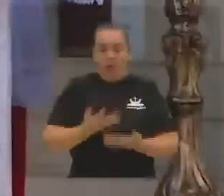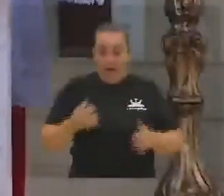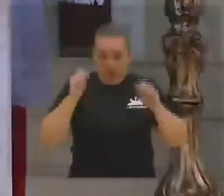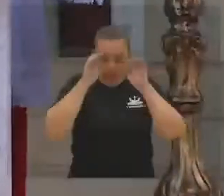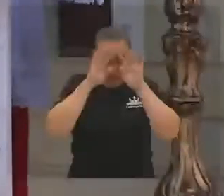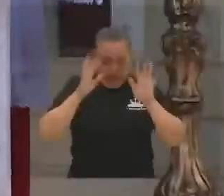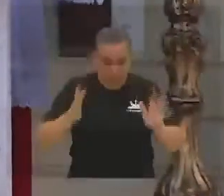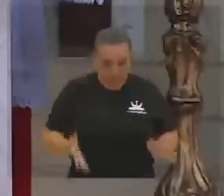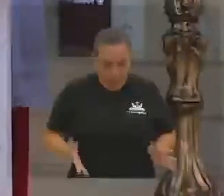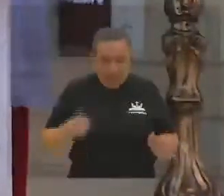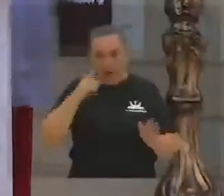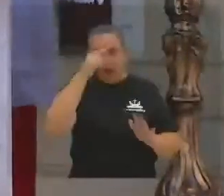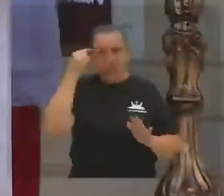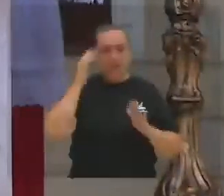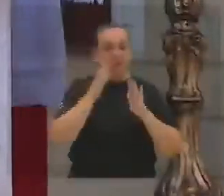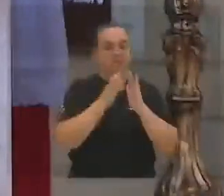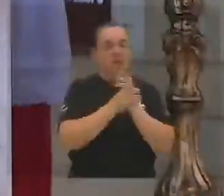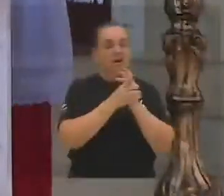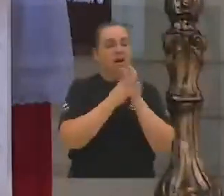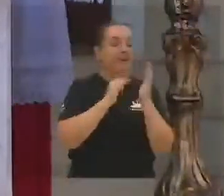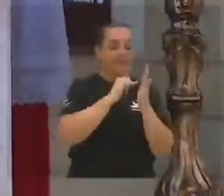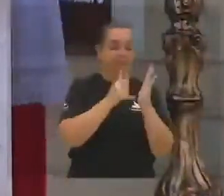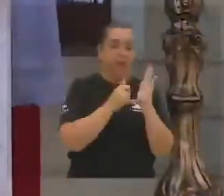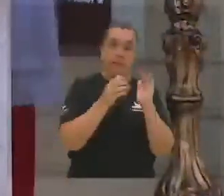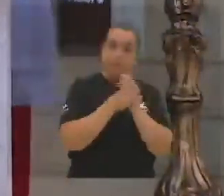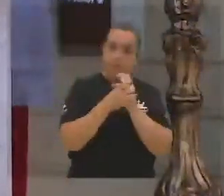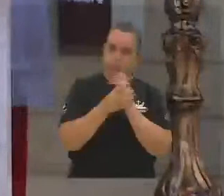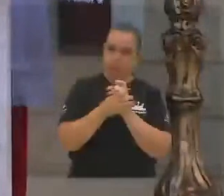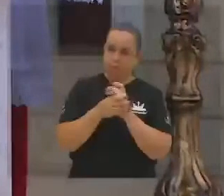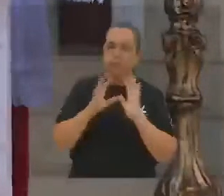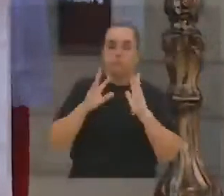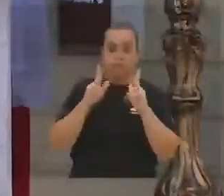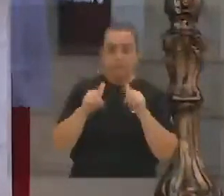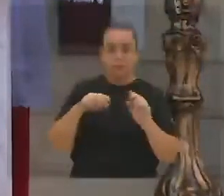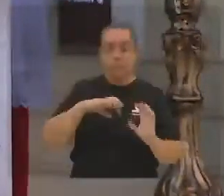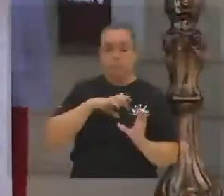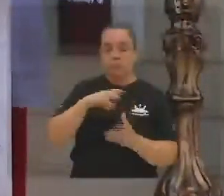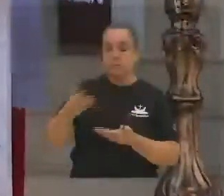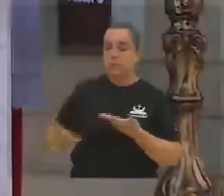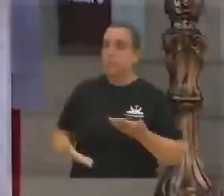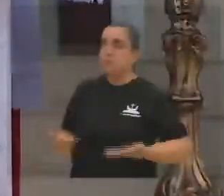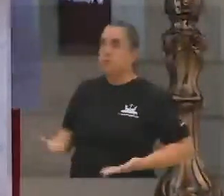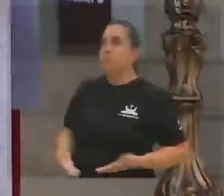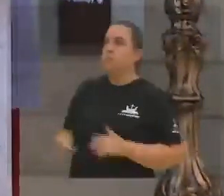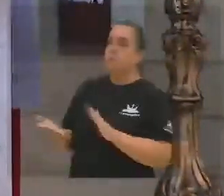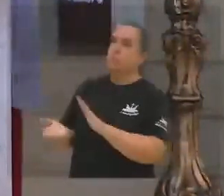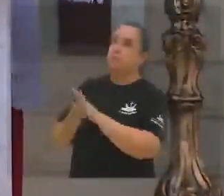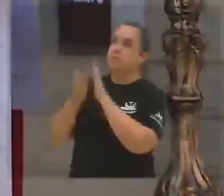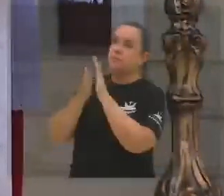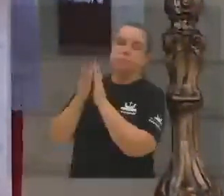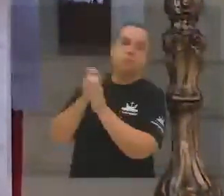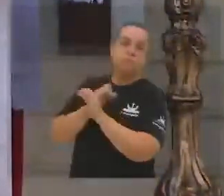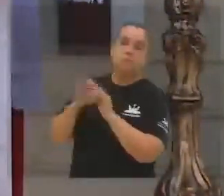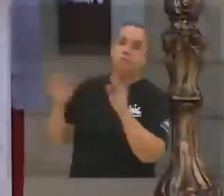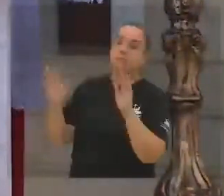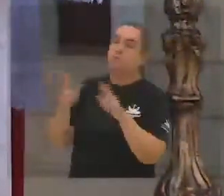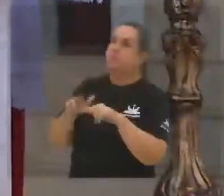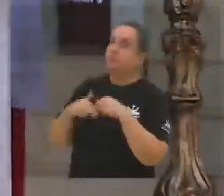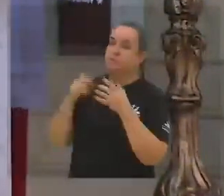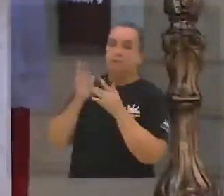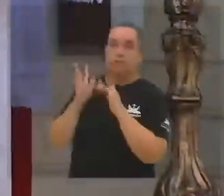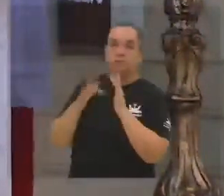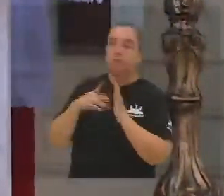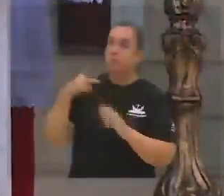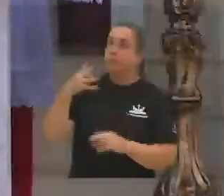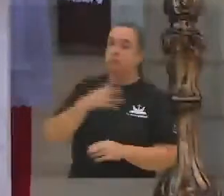José, seu esposo, com os santos apóstolos, e todos os que neste mundo vos serviram, a fim de vos louvarmos